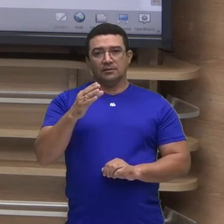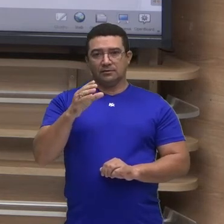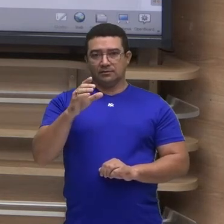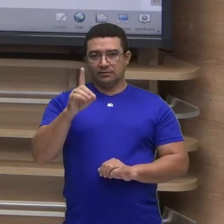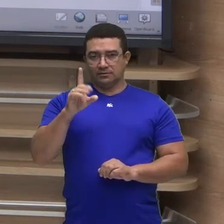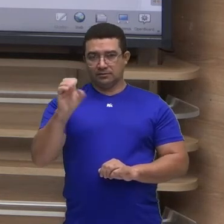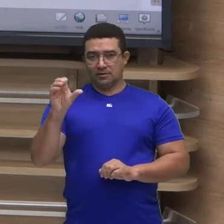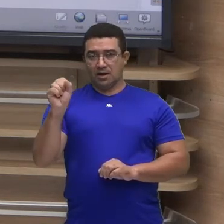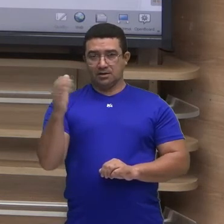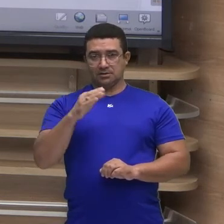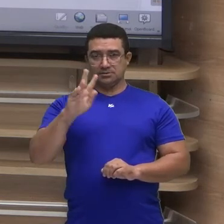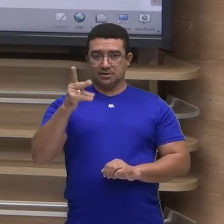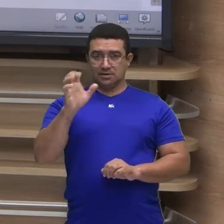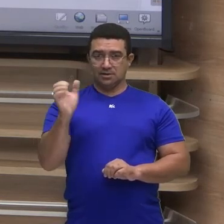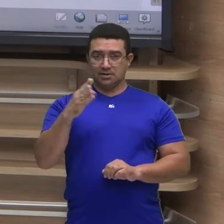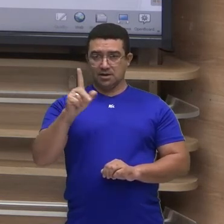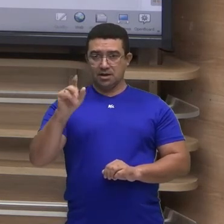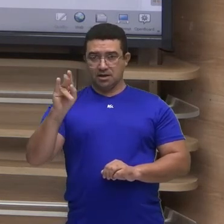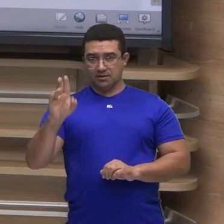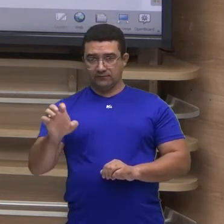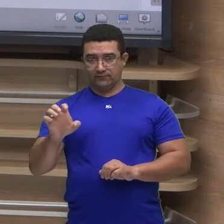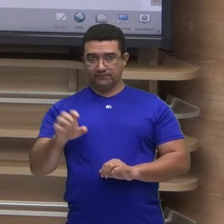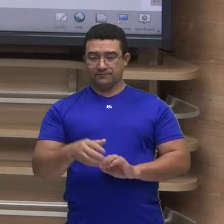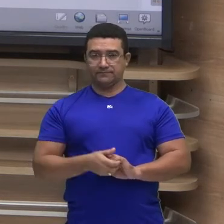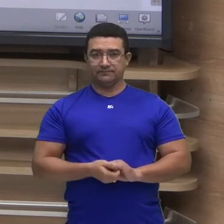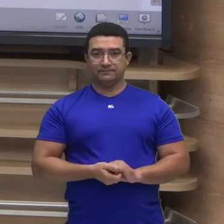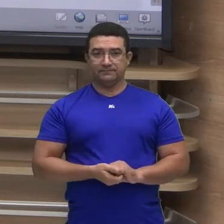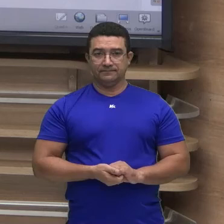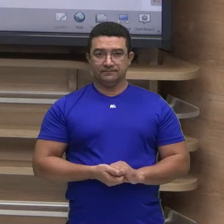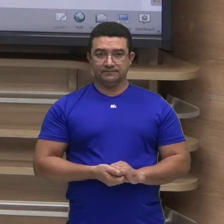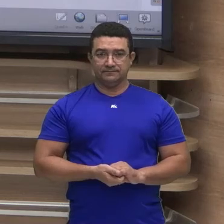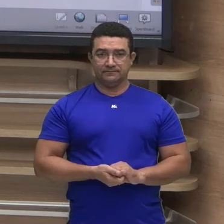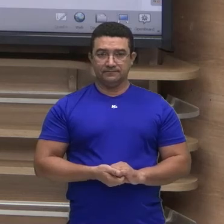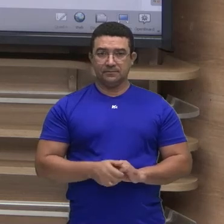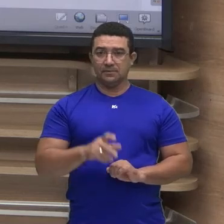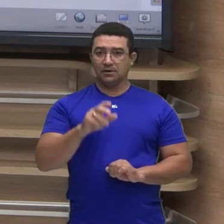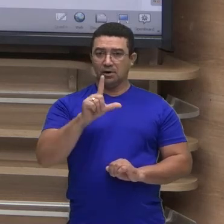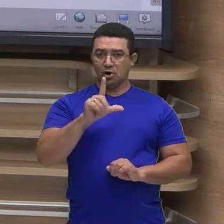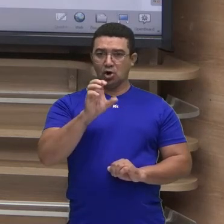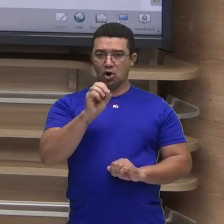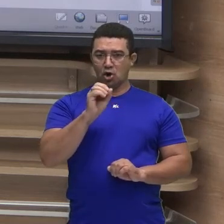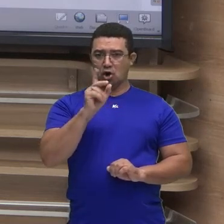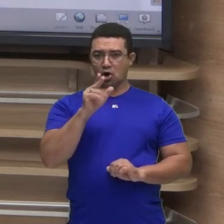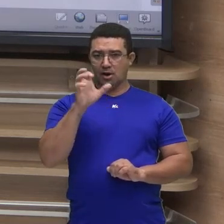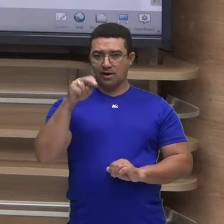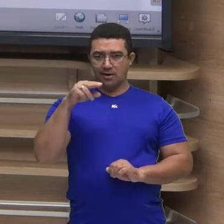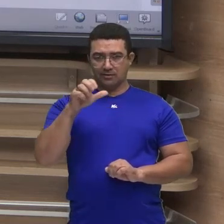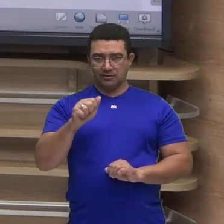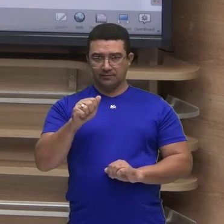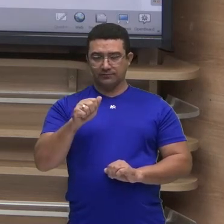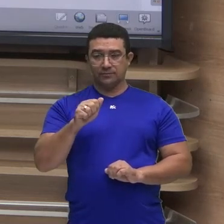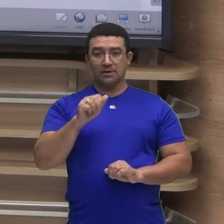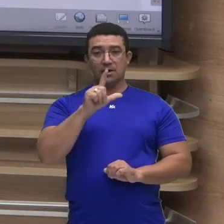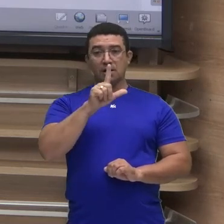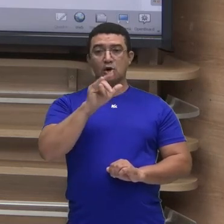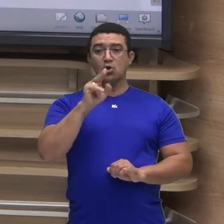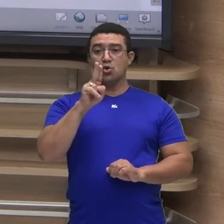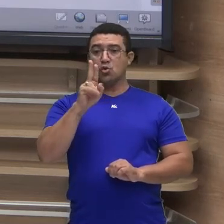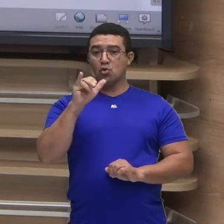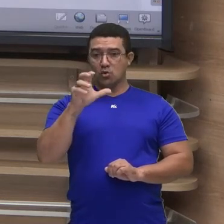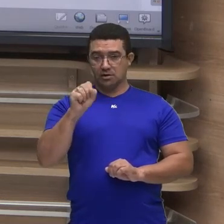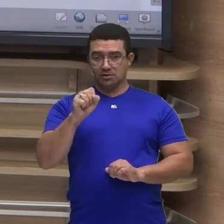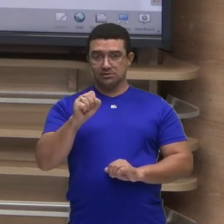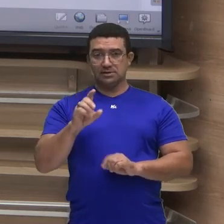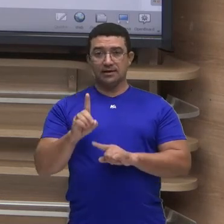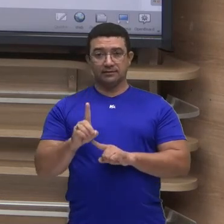a opinião dela. Thank you so much. Bom, a Lorena comentou a letra A, não é? E o Luiz Gustavo respondeu sobre a letra